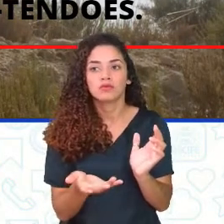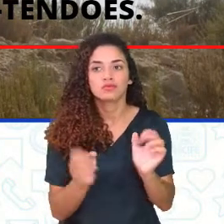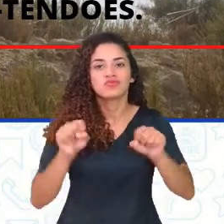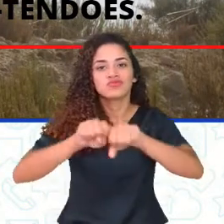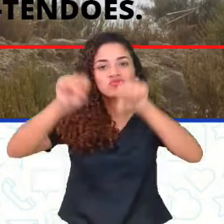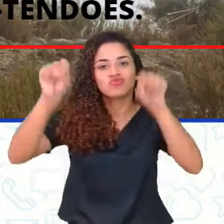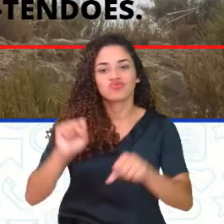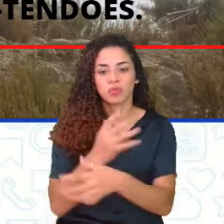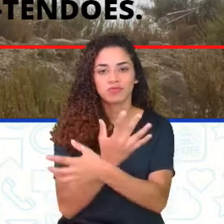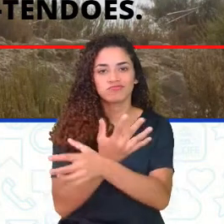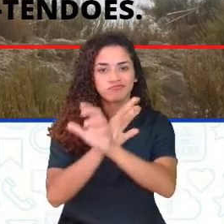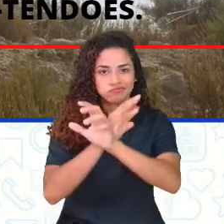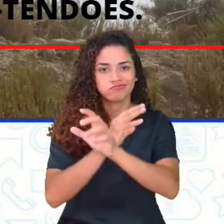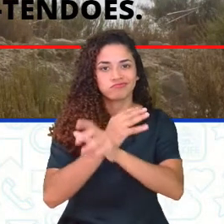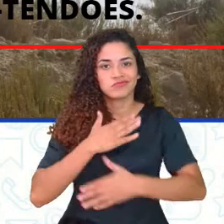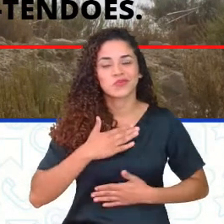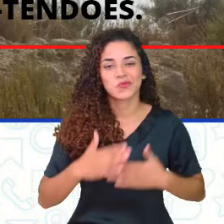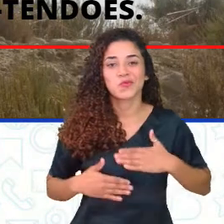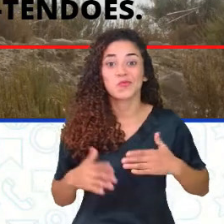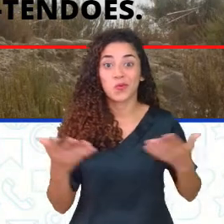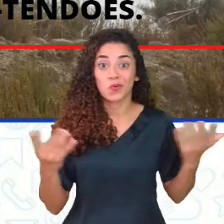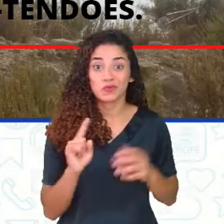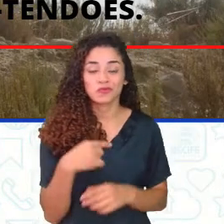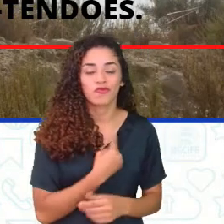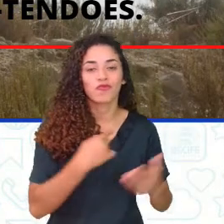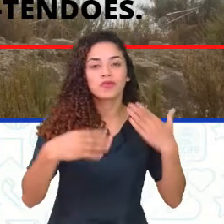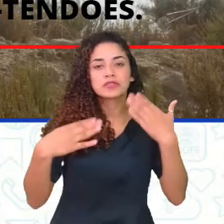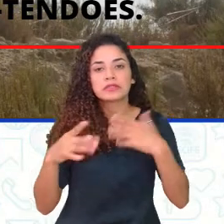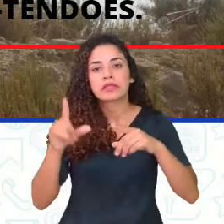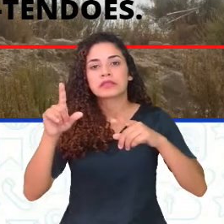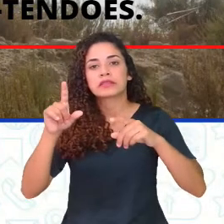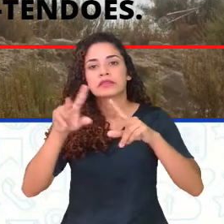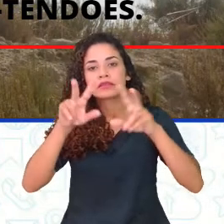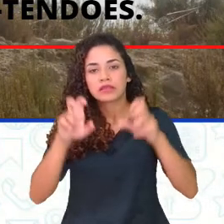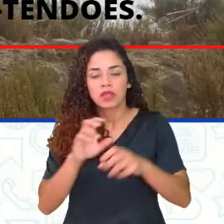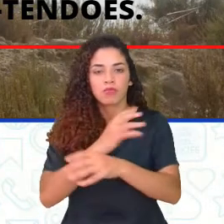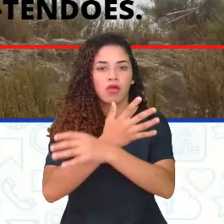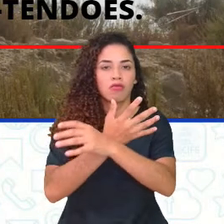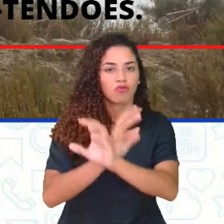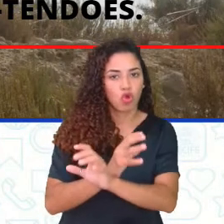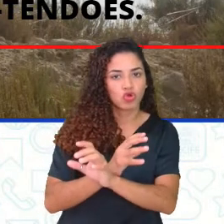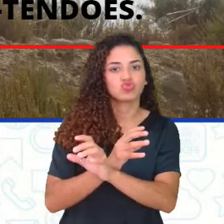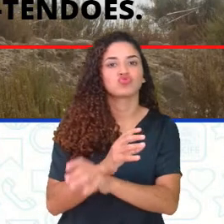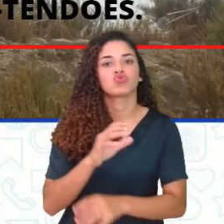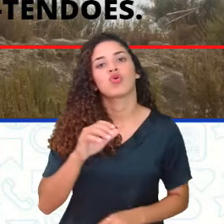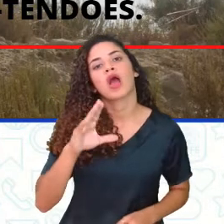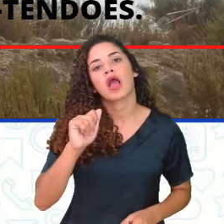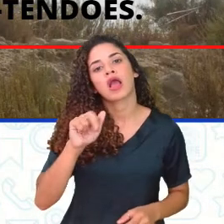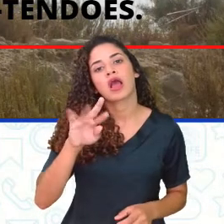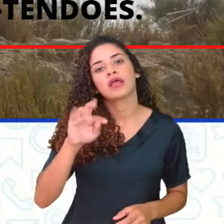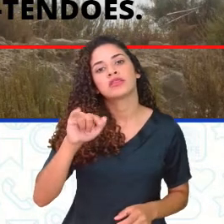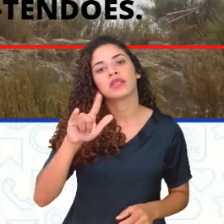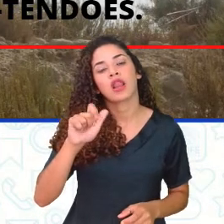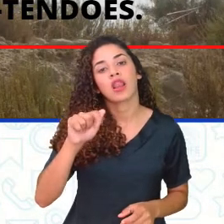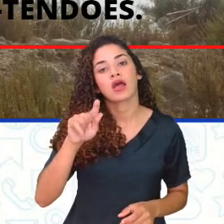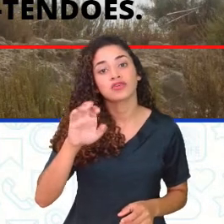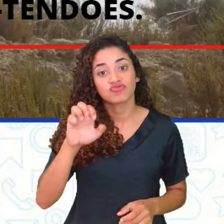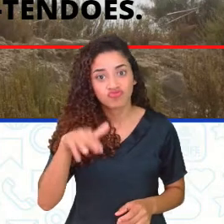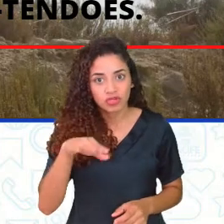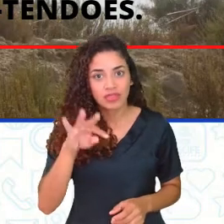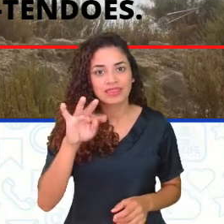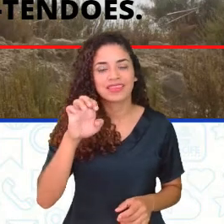sistema esquelético. E nós vamos conversar hoje sobre ossos, cartilagens e tendões. Então, vejam aí toda